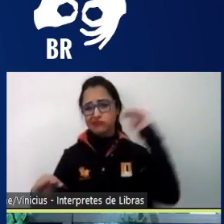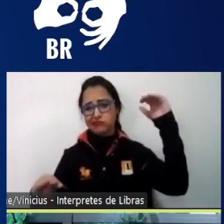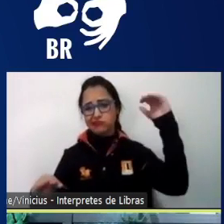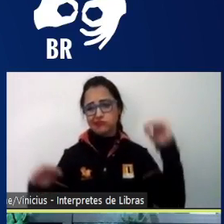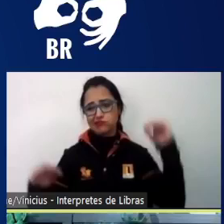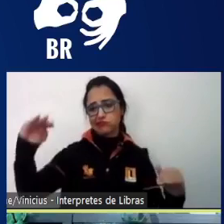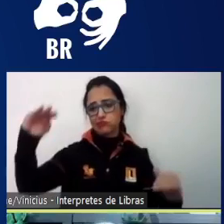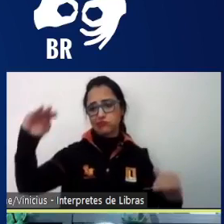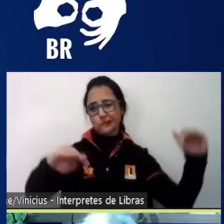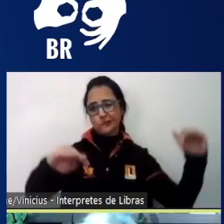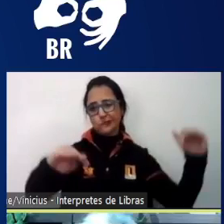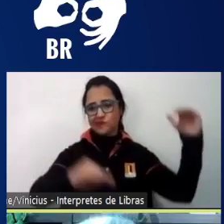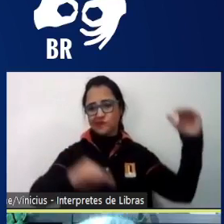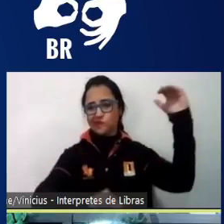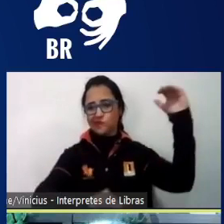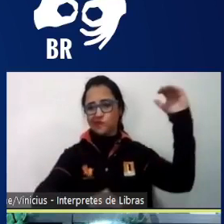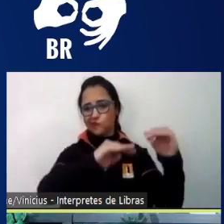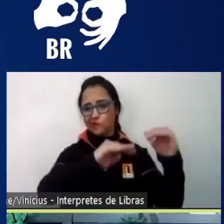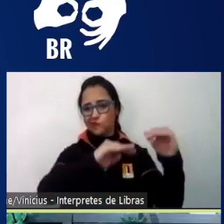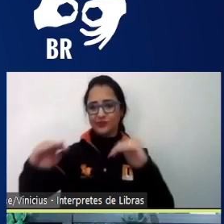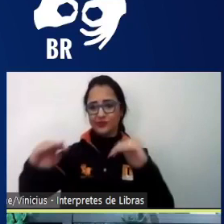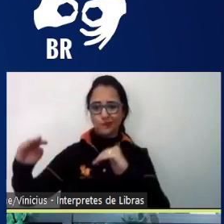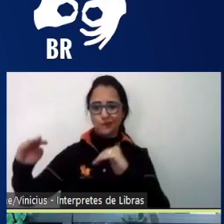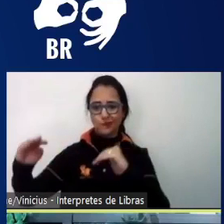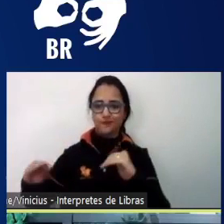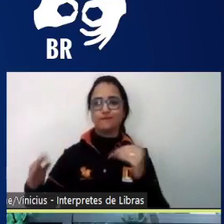desconectados, desconexos,